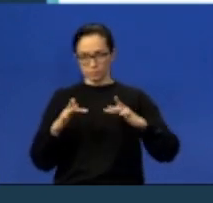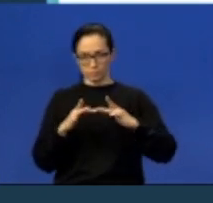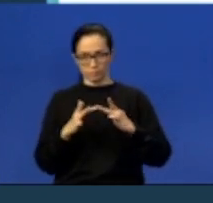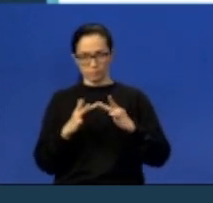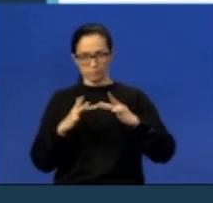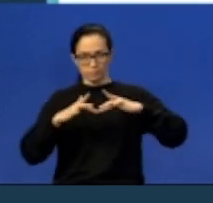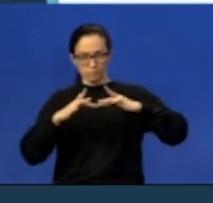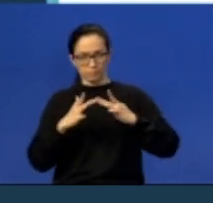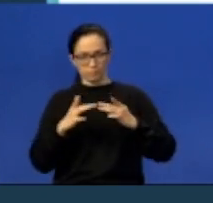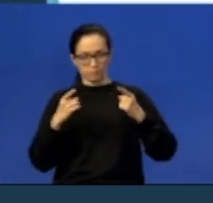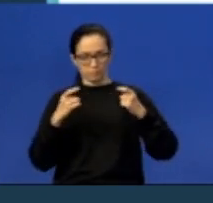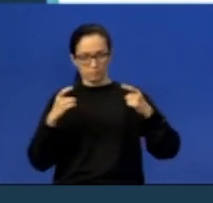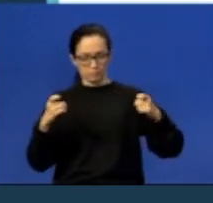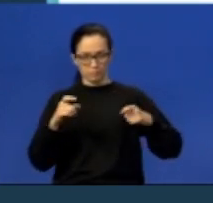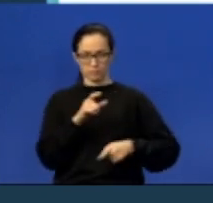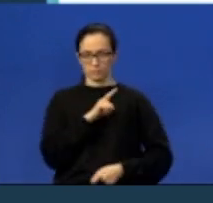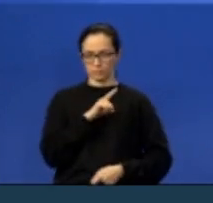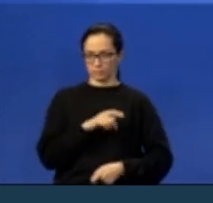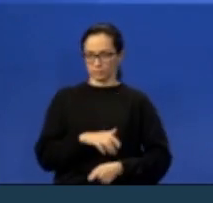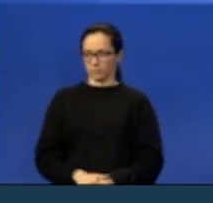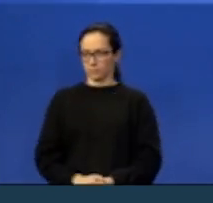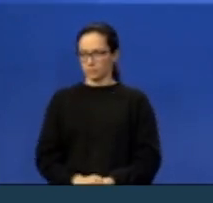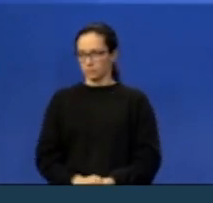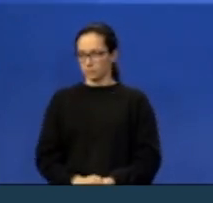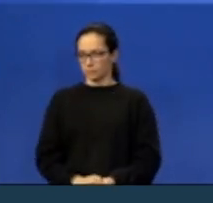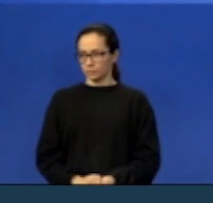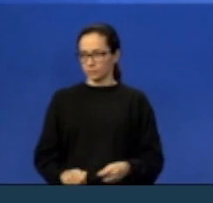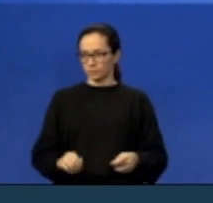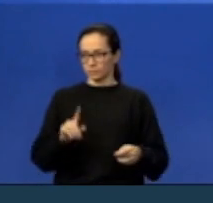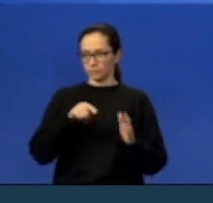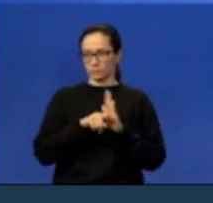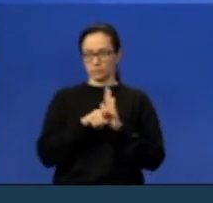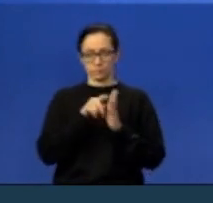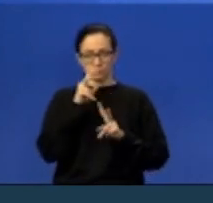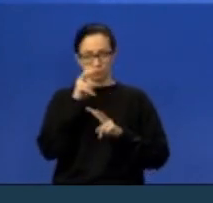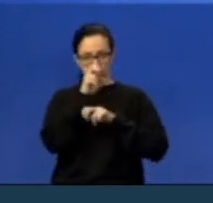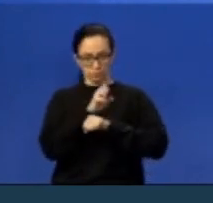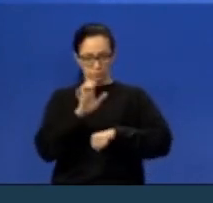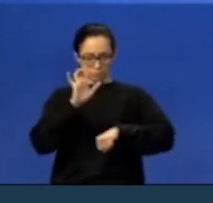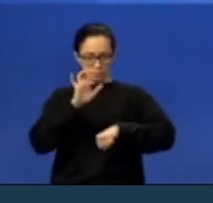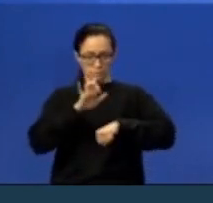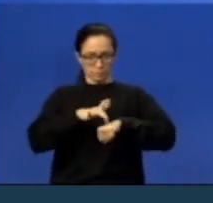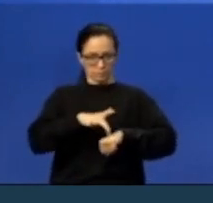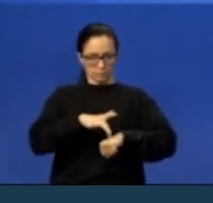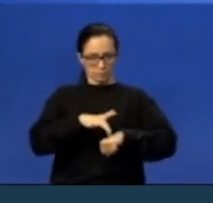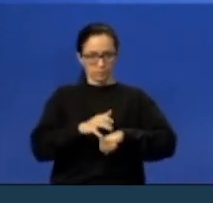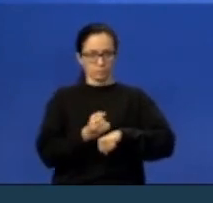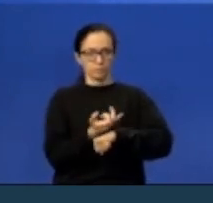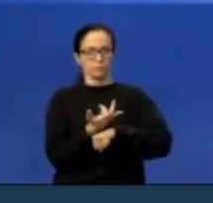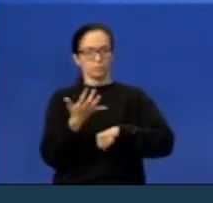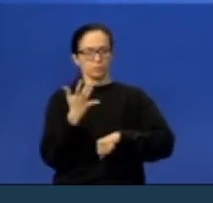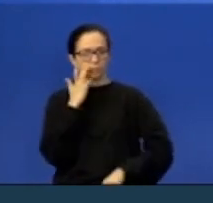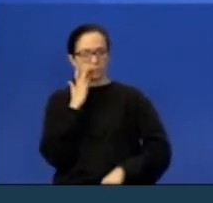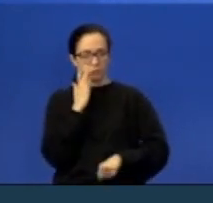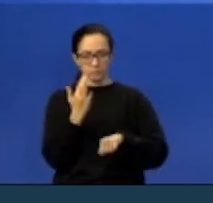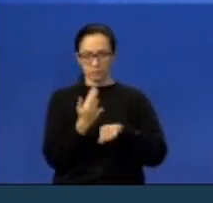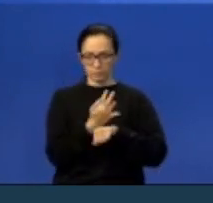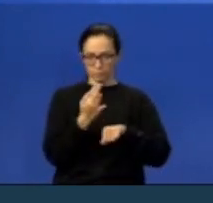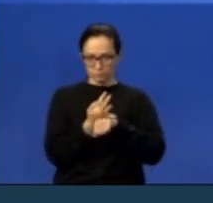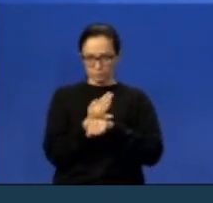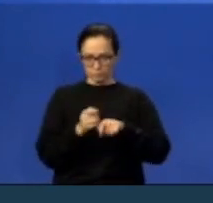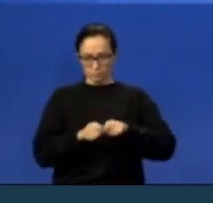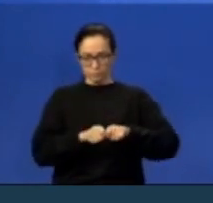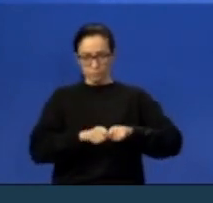dentro dessa estrutura. Então, o estresse nada mais é do que a força com que é aplicada sobre o tecido ósseo, e a deformação significa